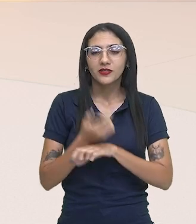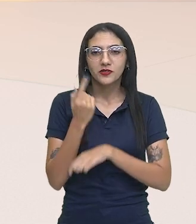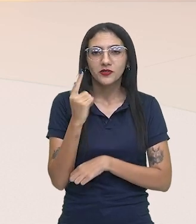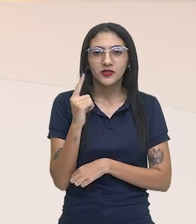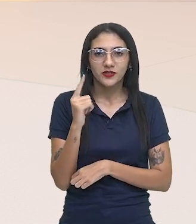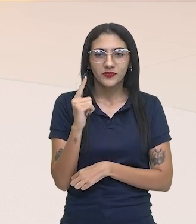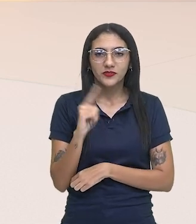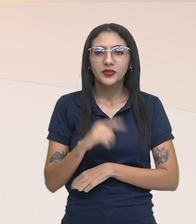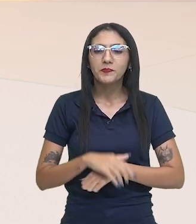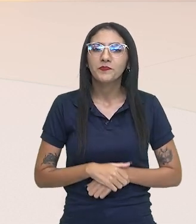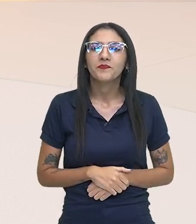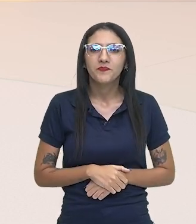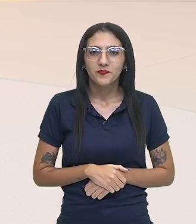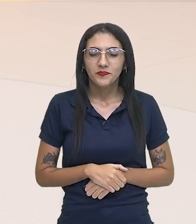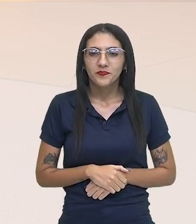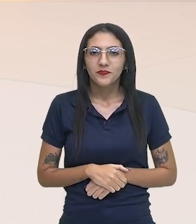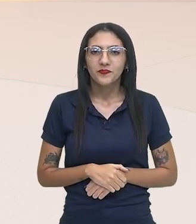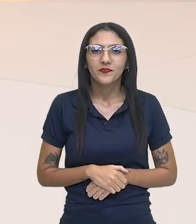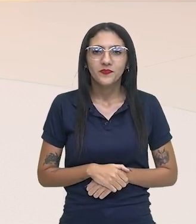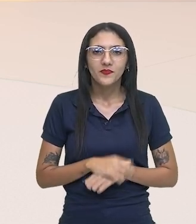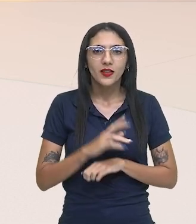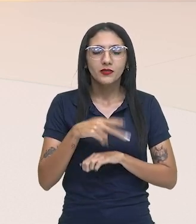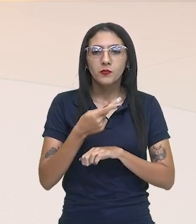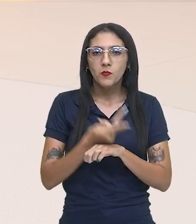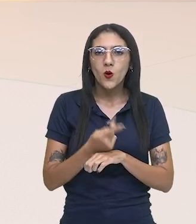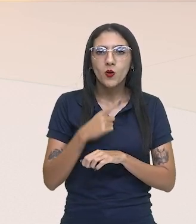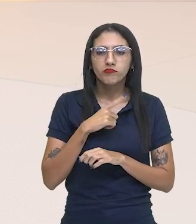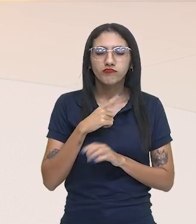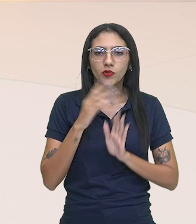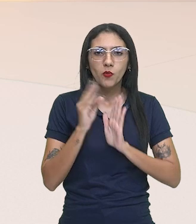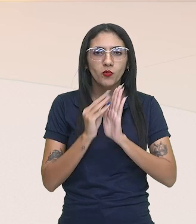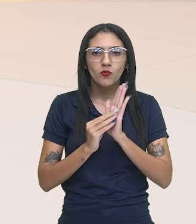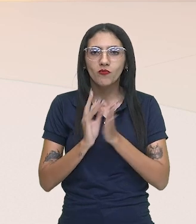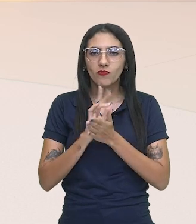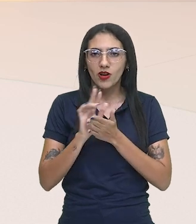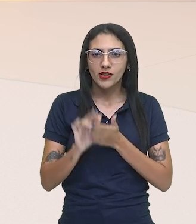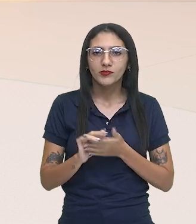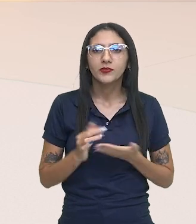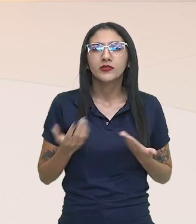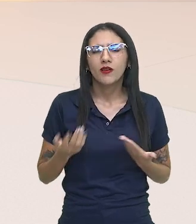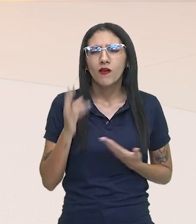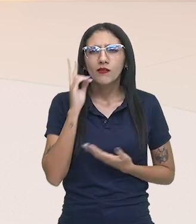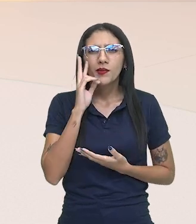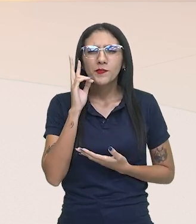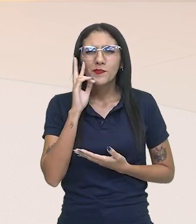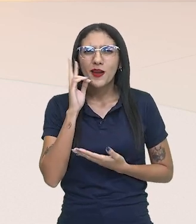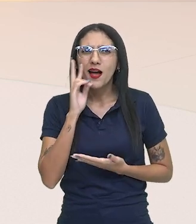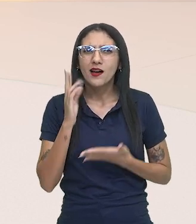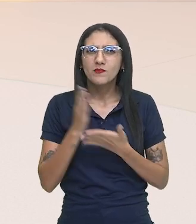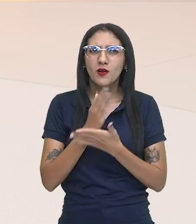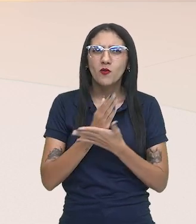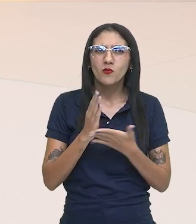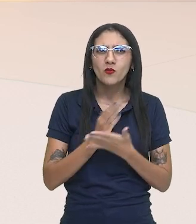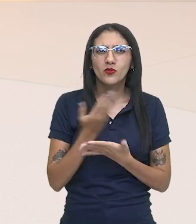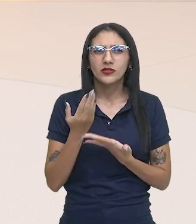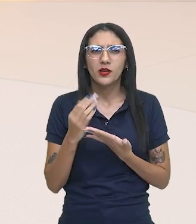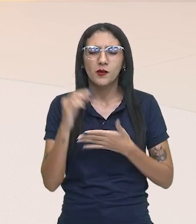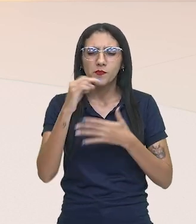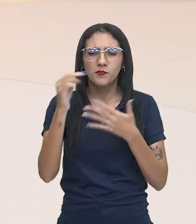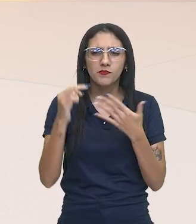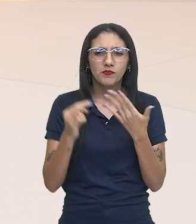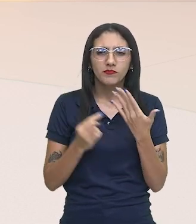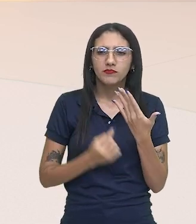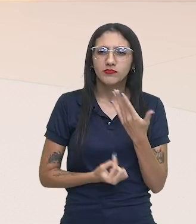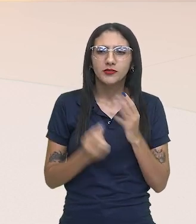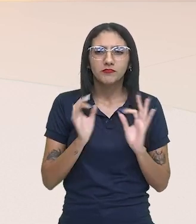geografia, para fazermos aí a última avaliação, beleza, pessoal? E também relembrar muitas coisas que nós vimos aí ao longo